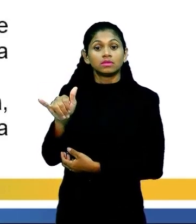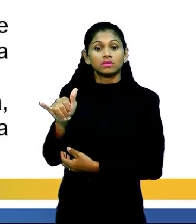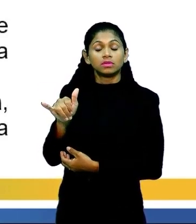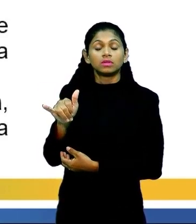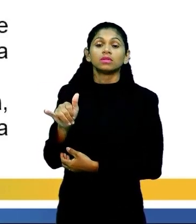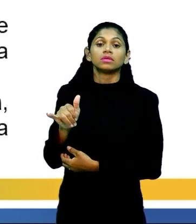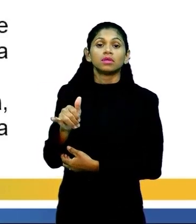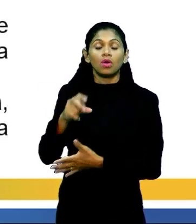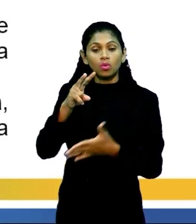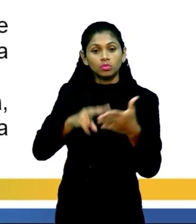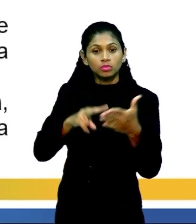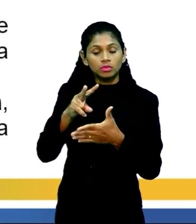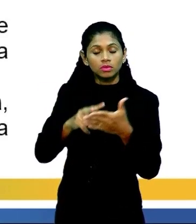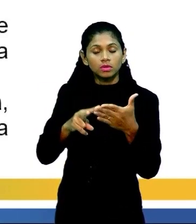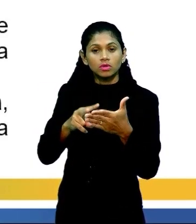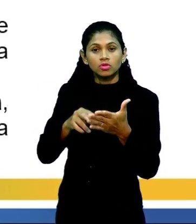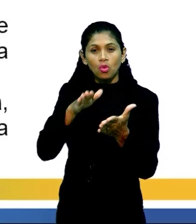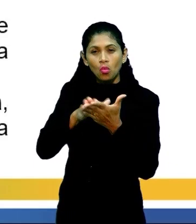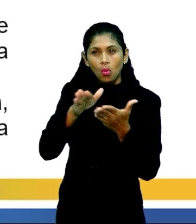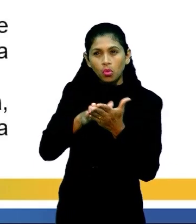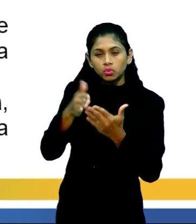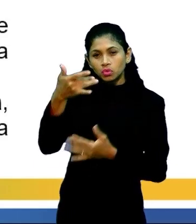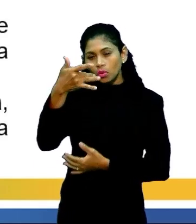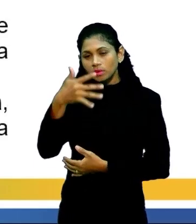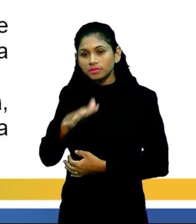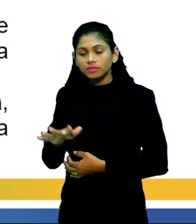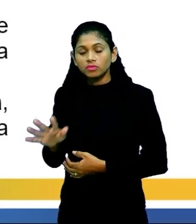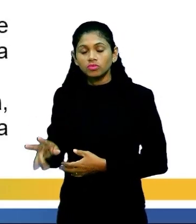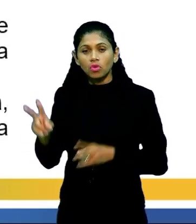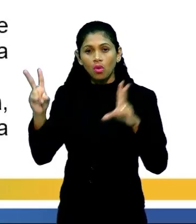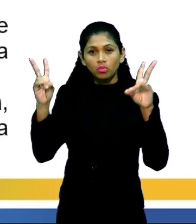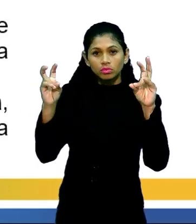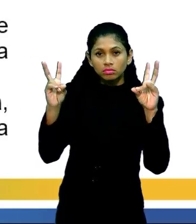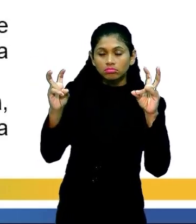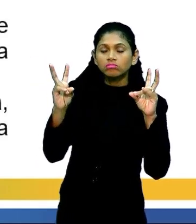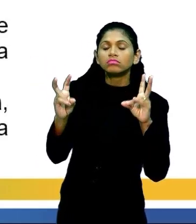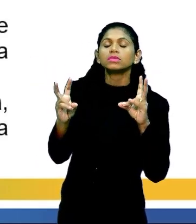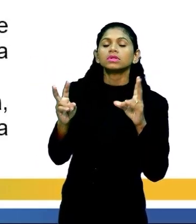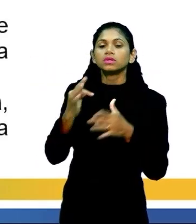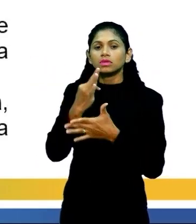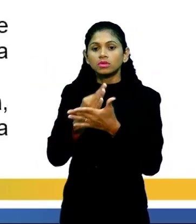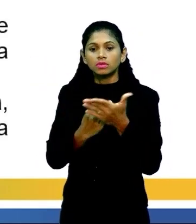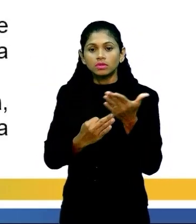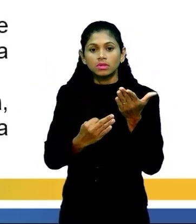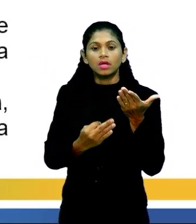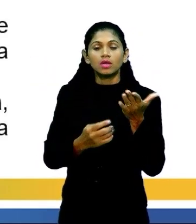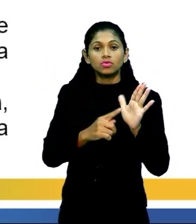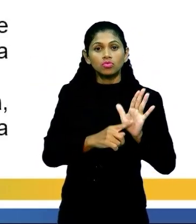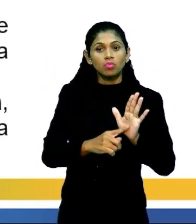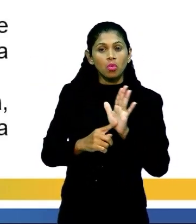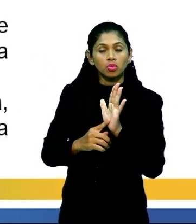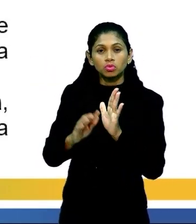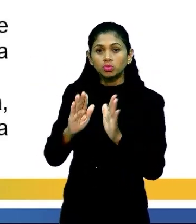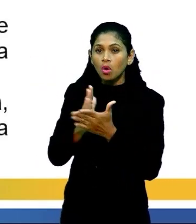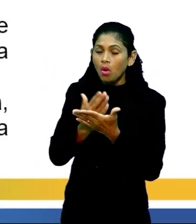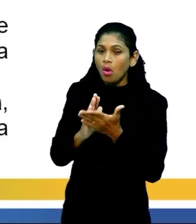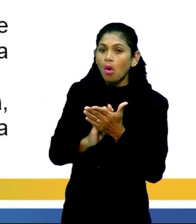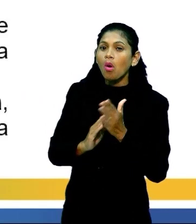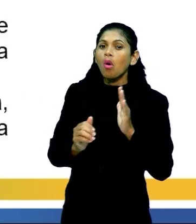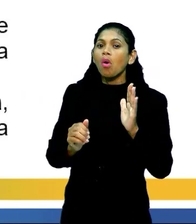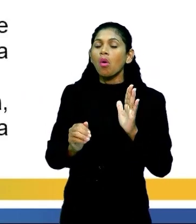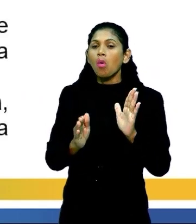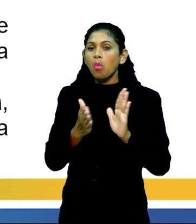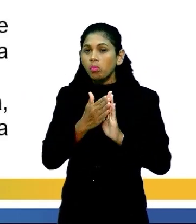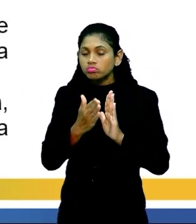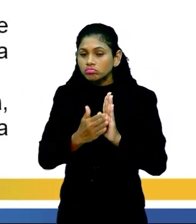consumismo infantil, o título do texto apresenta uma pergunta com alguns dados impactantes. Com base em tal pergunta,